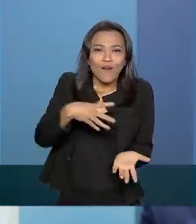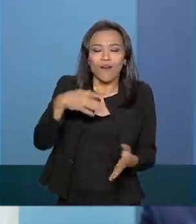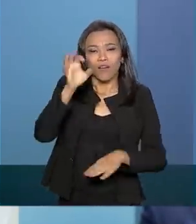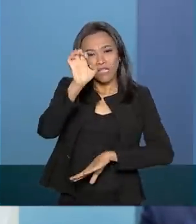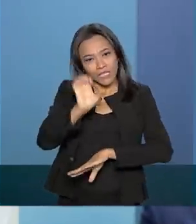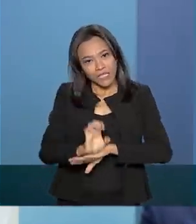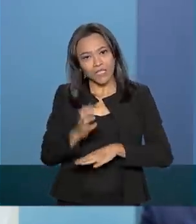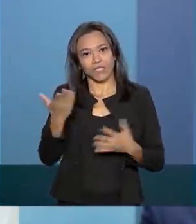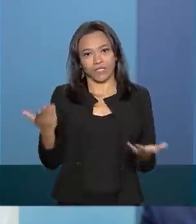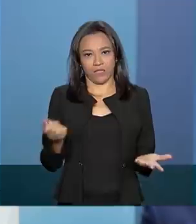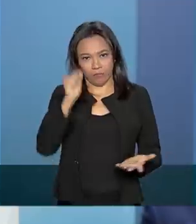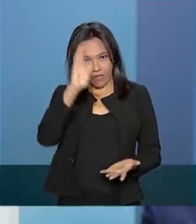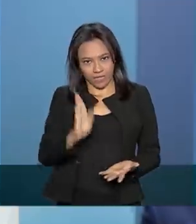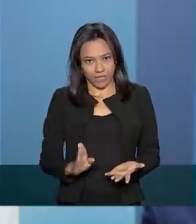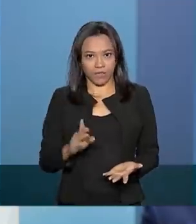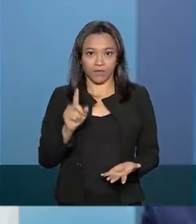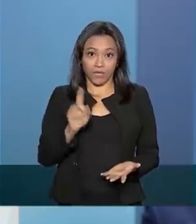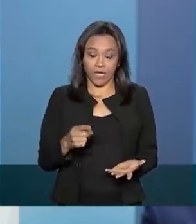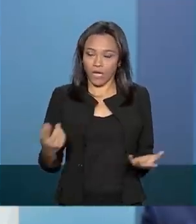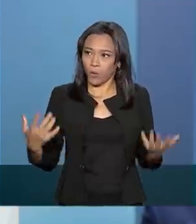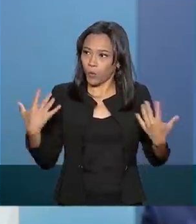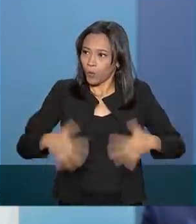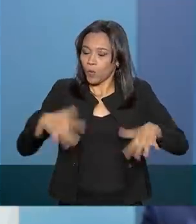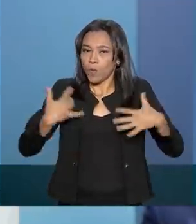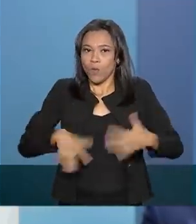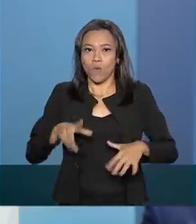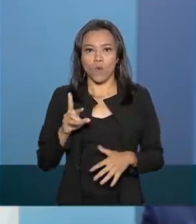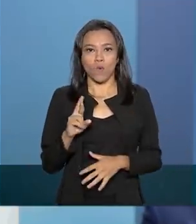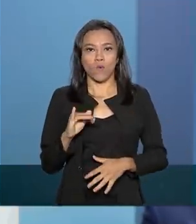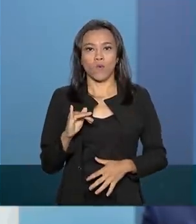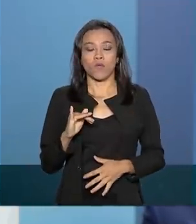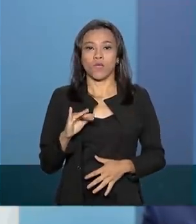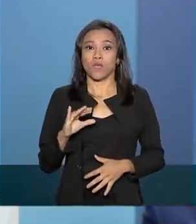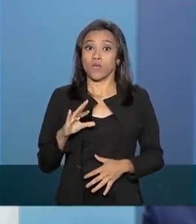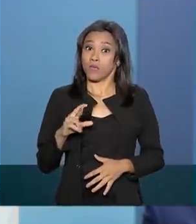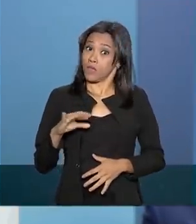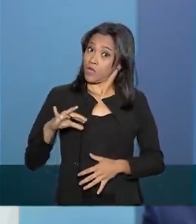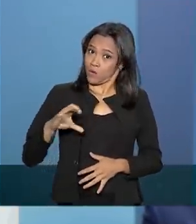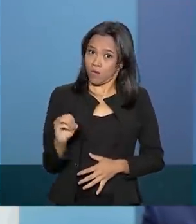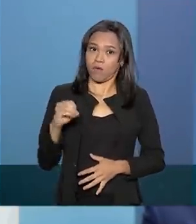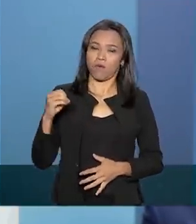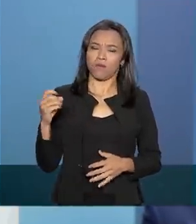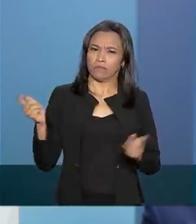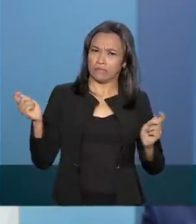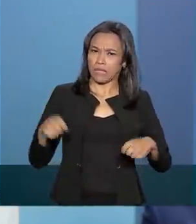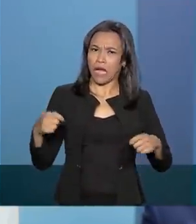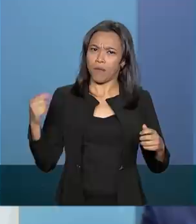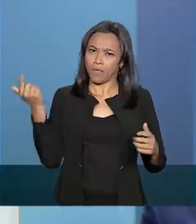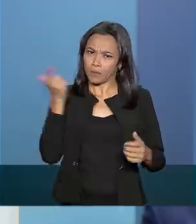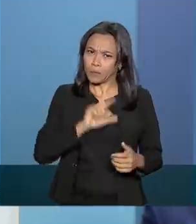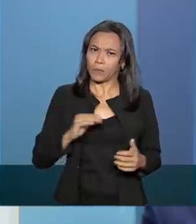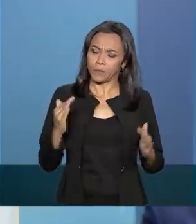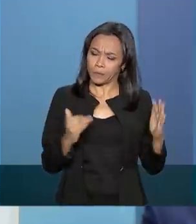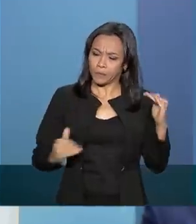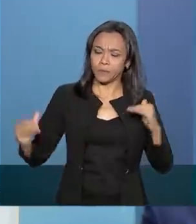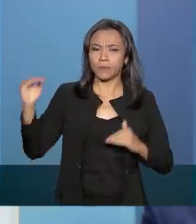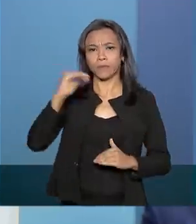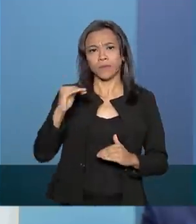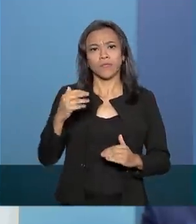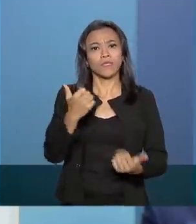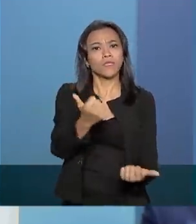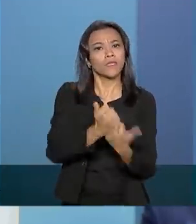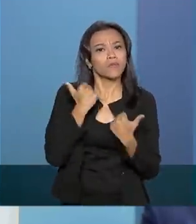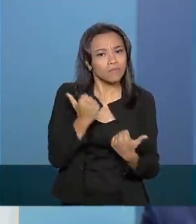Brasil. Um estado rico, que tem tudo para ser mais que superavitário, colaborar